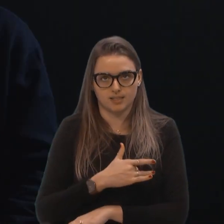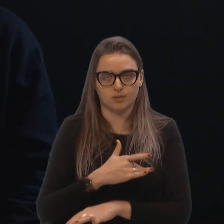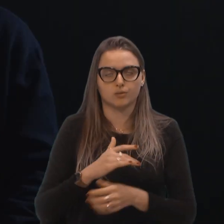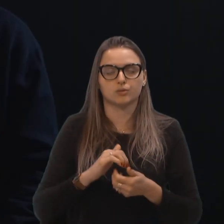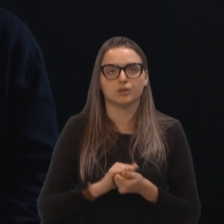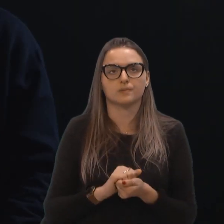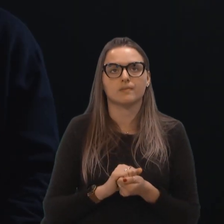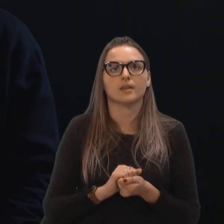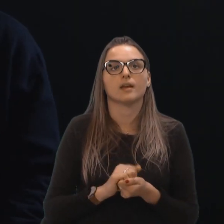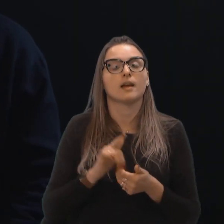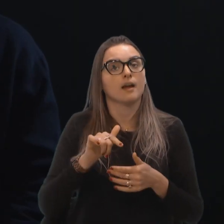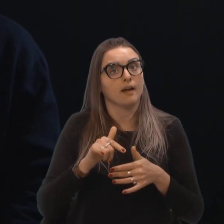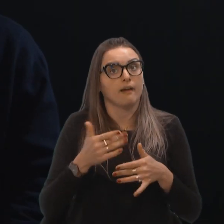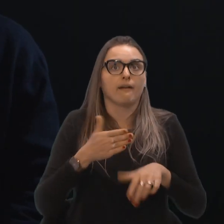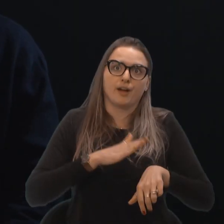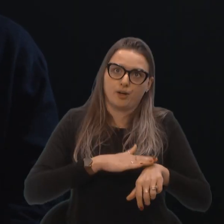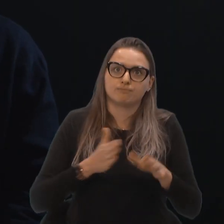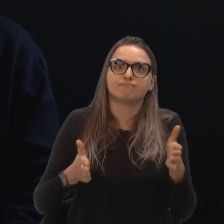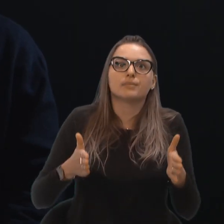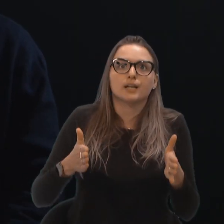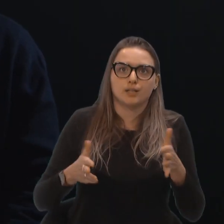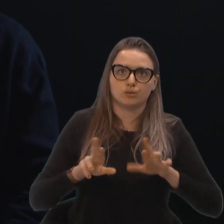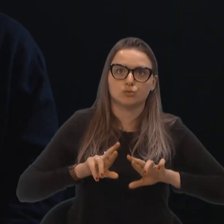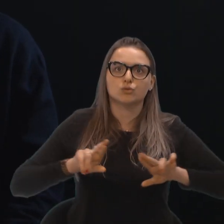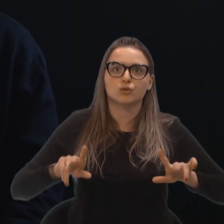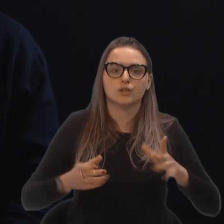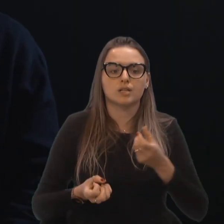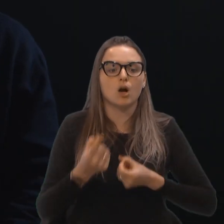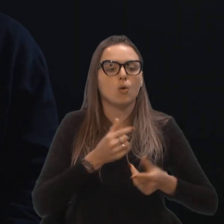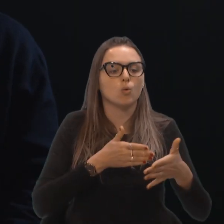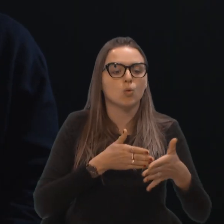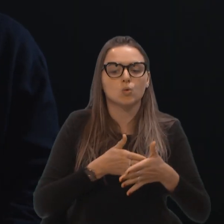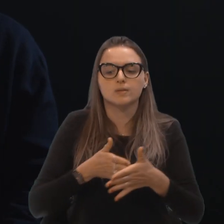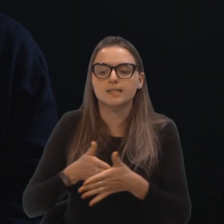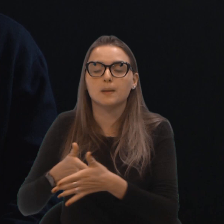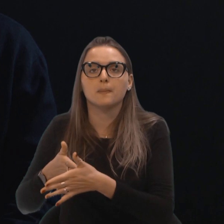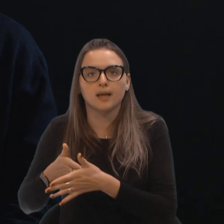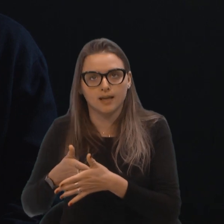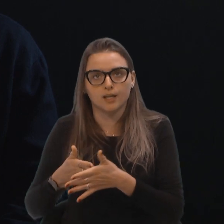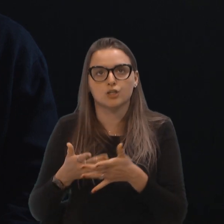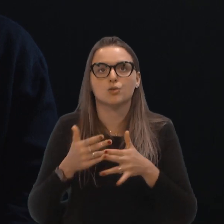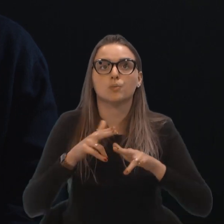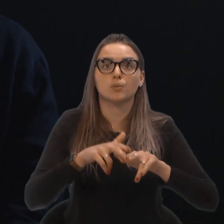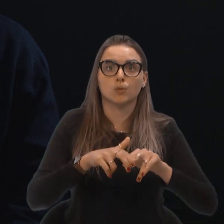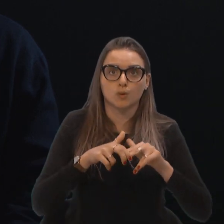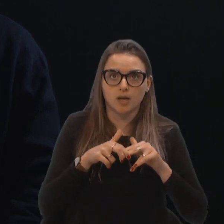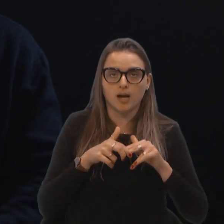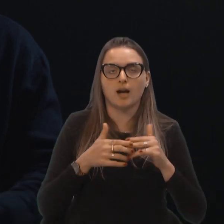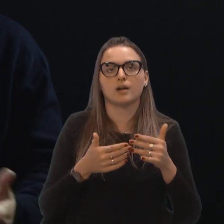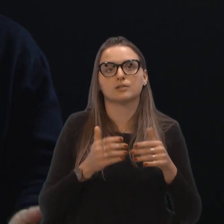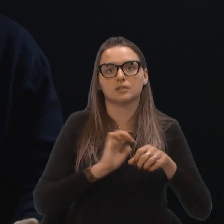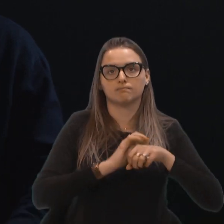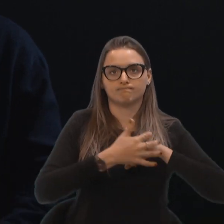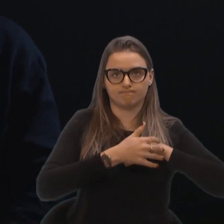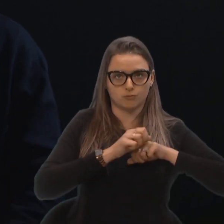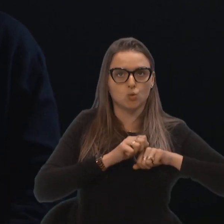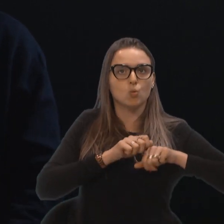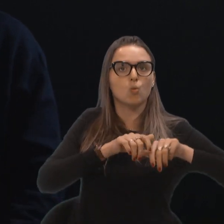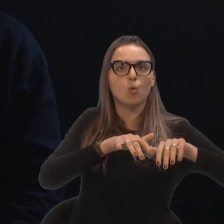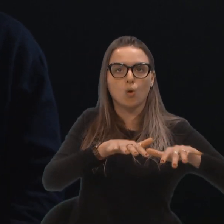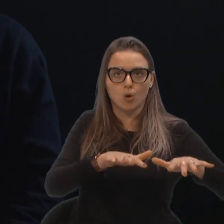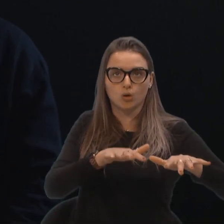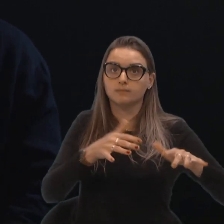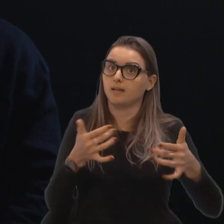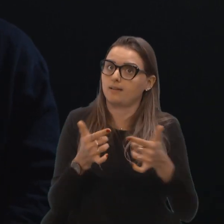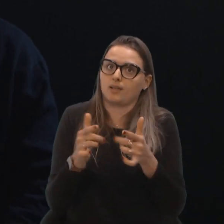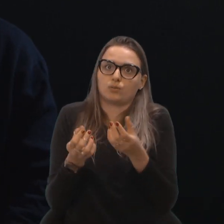Saúde. Um episódio que é totalmente diferente, né, mas algumas restrições decorrentes do trato da questão da pandemia,